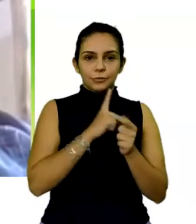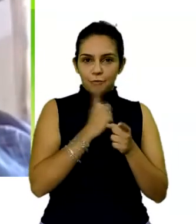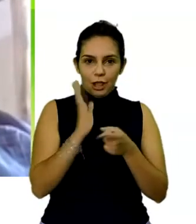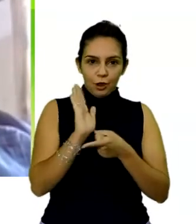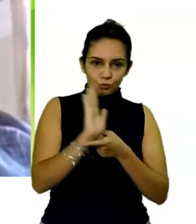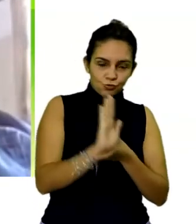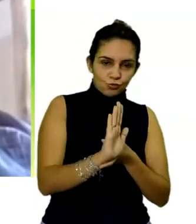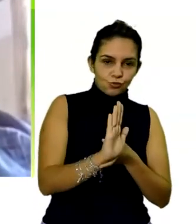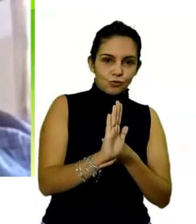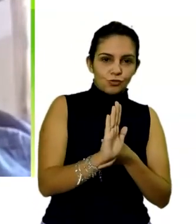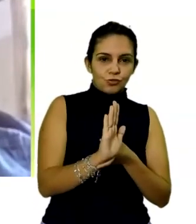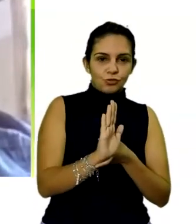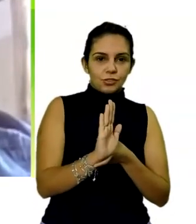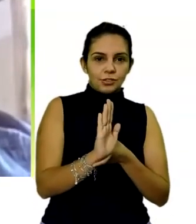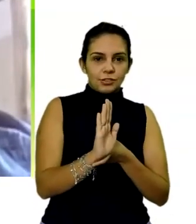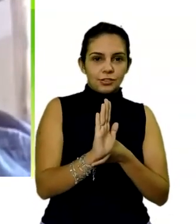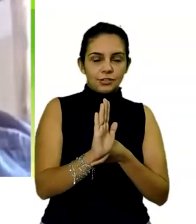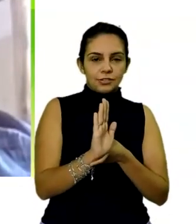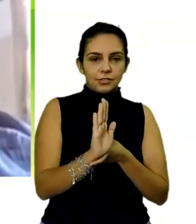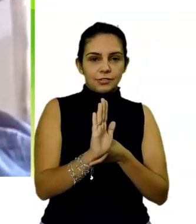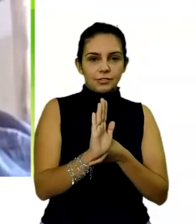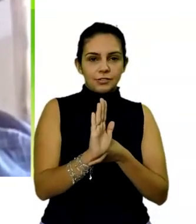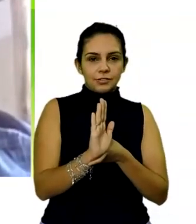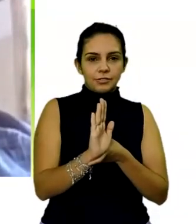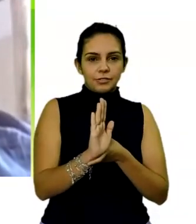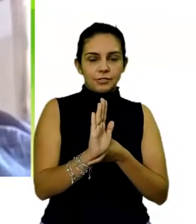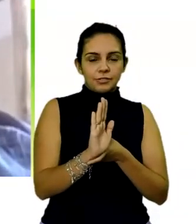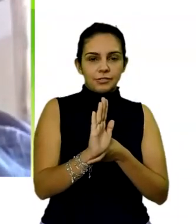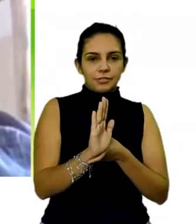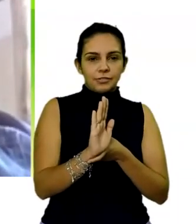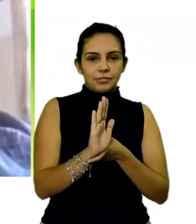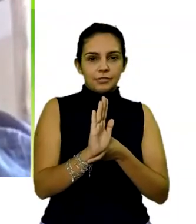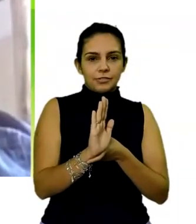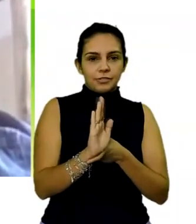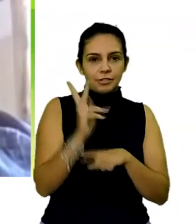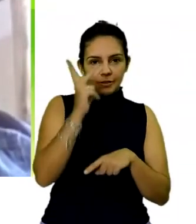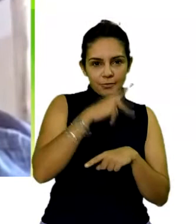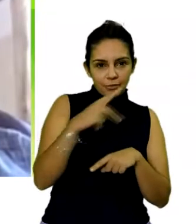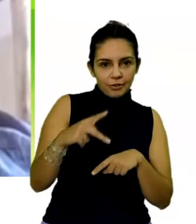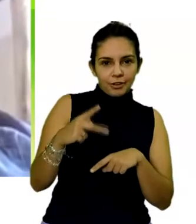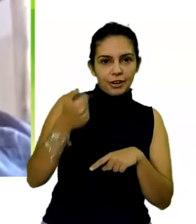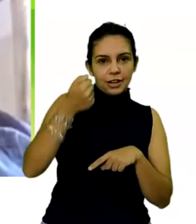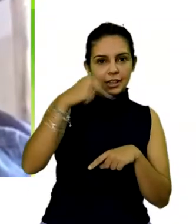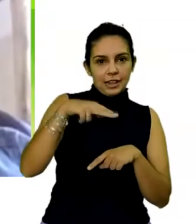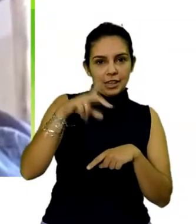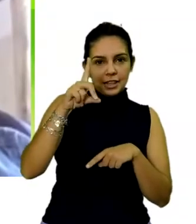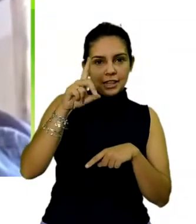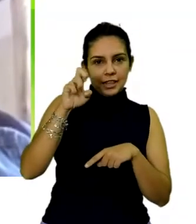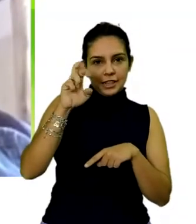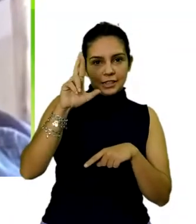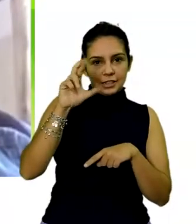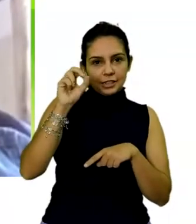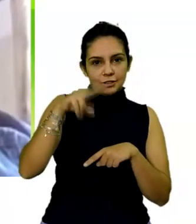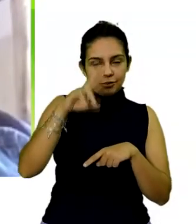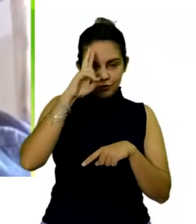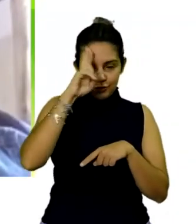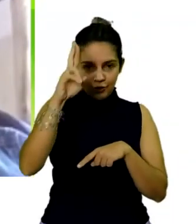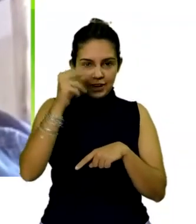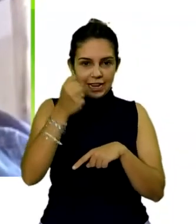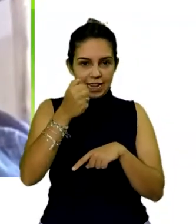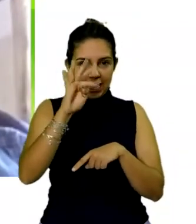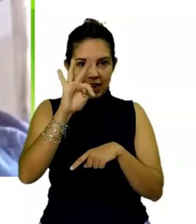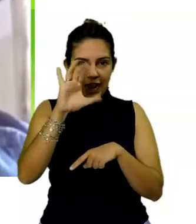ajuda da editora Ática, da época que era do professor Anderson, que era o dono da